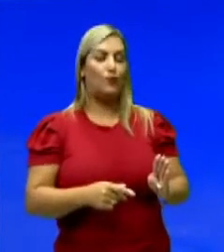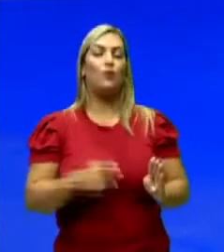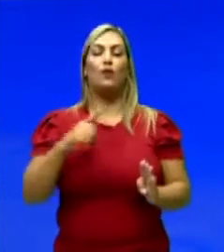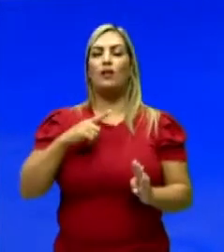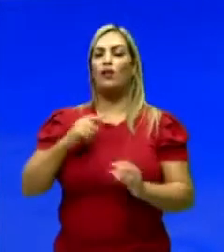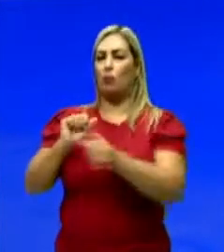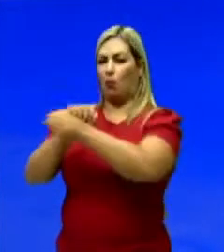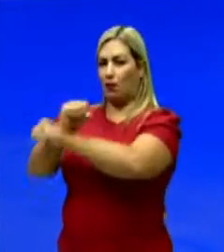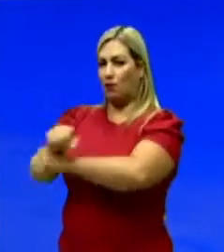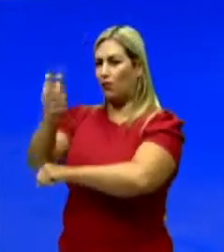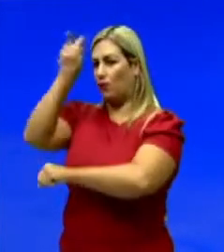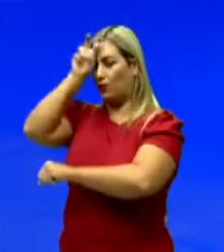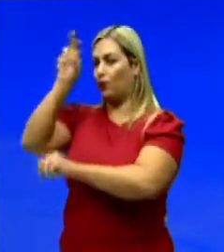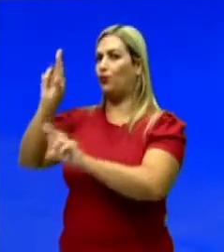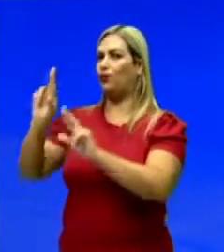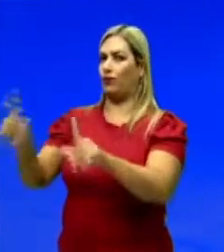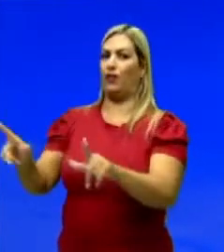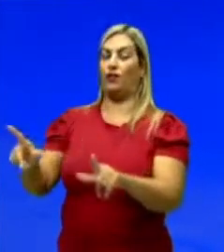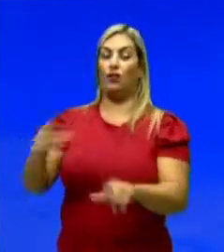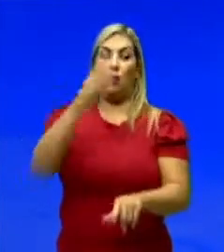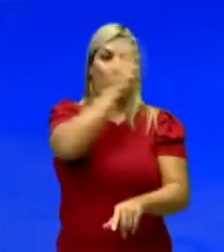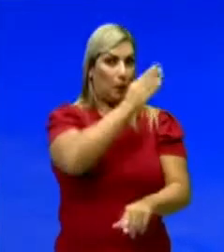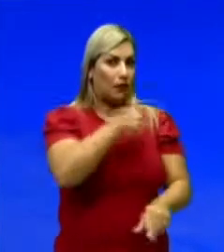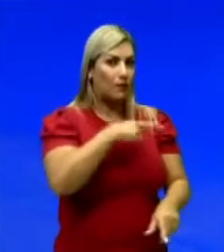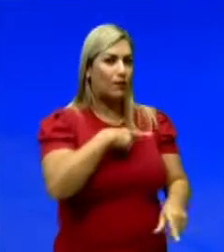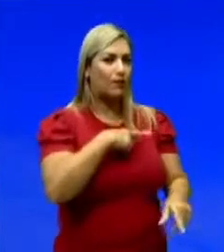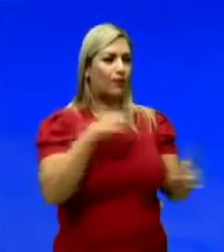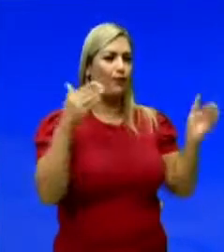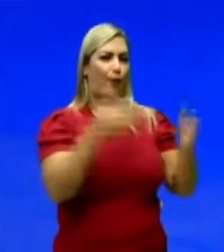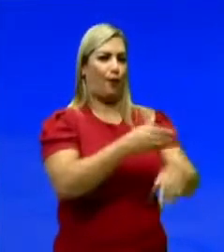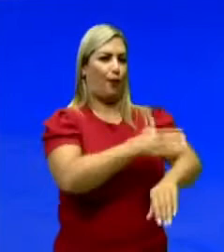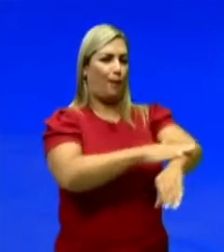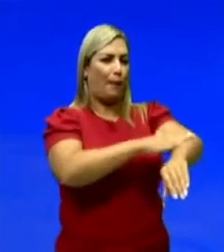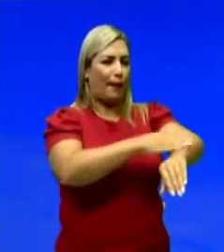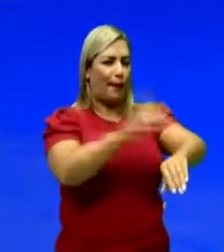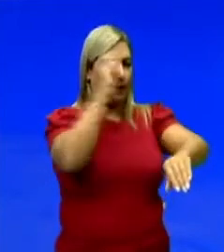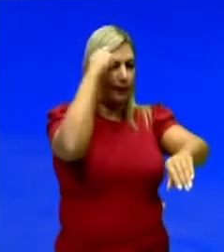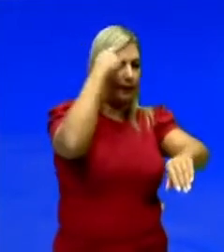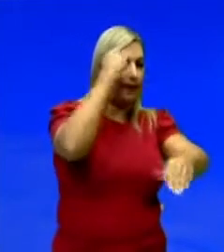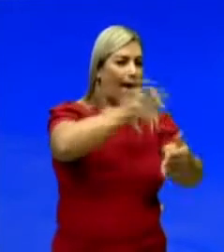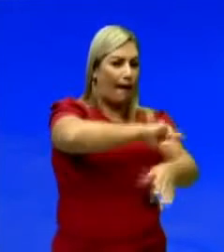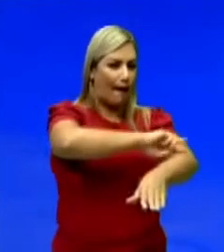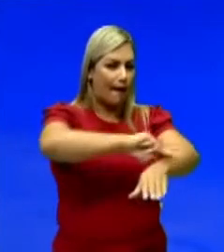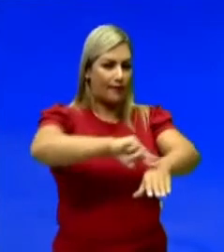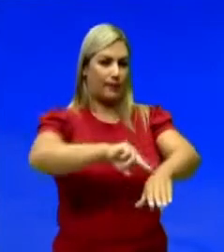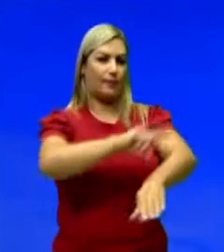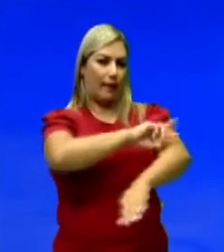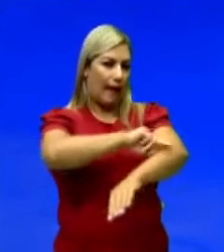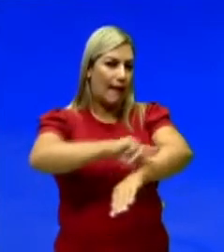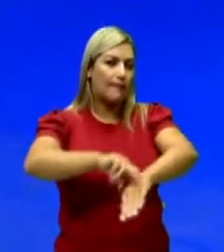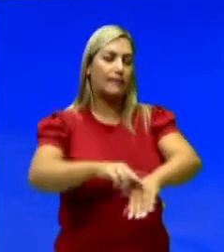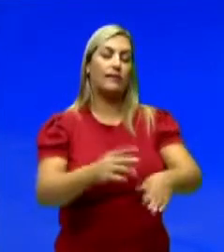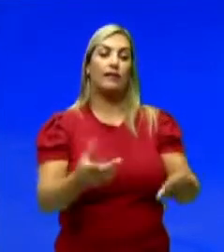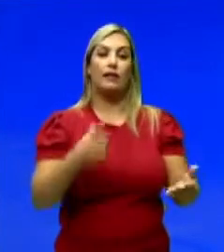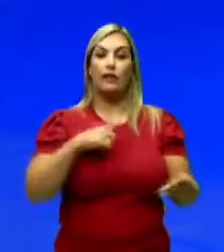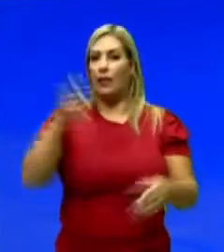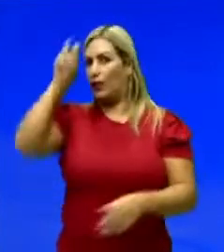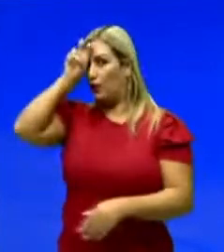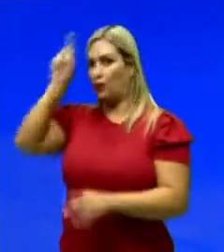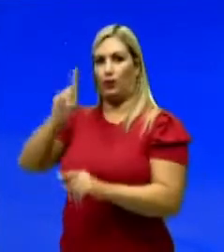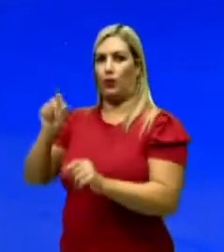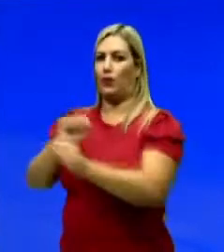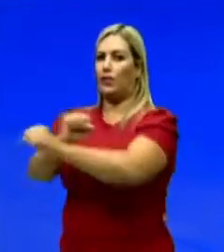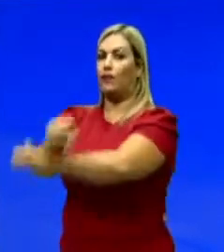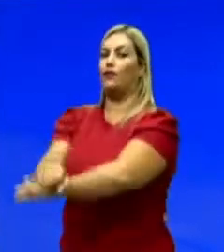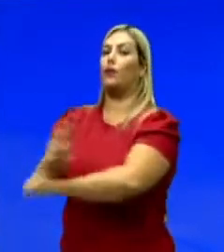que escravidão no brasil colônia tava muito centrado na questão racial no egito antigo não né a questão da escravidão ela